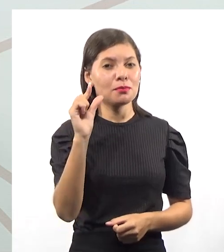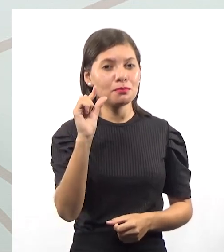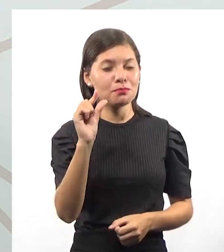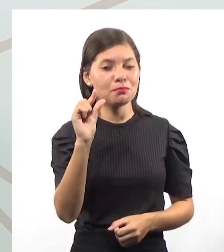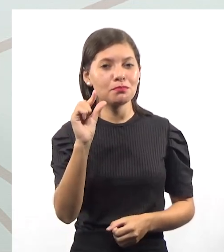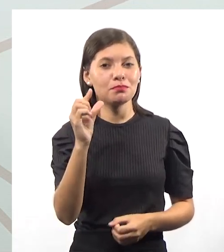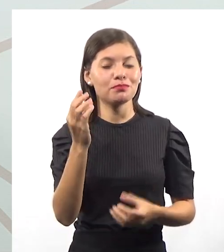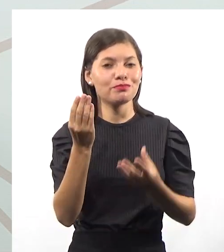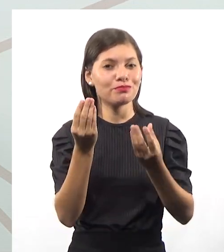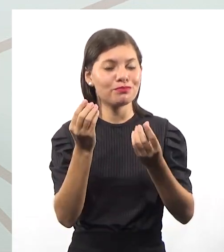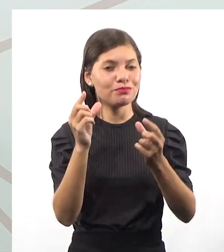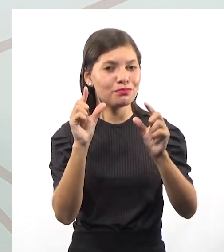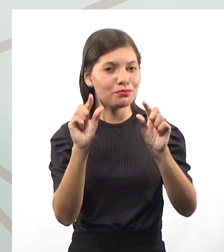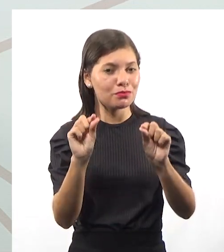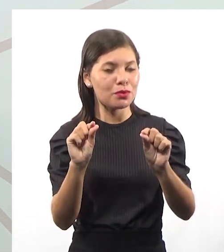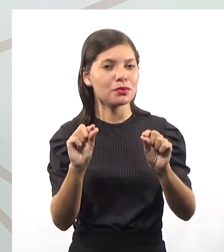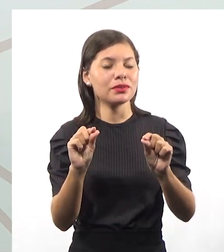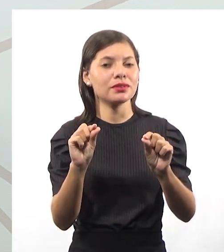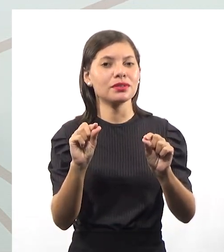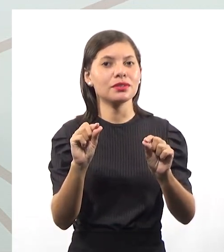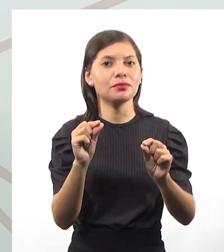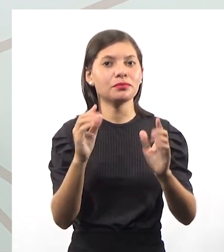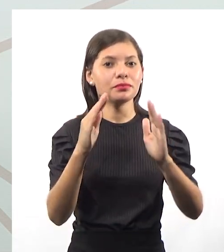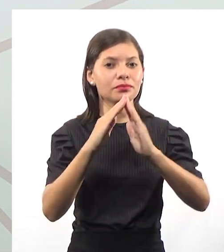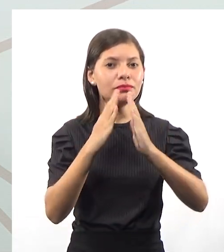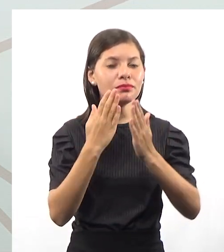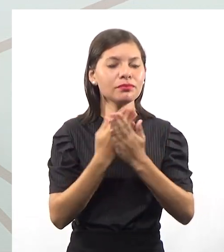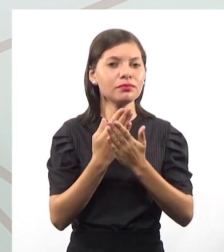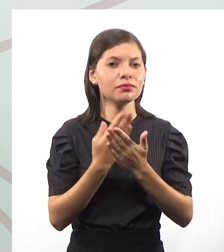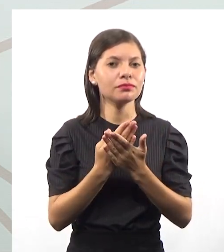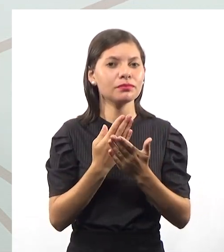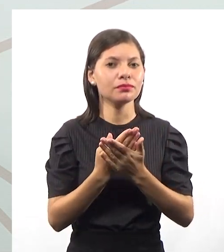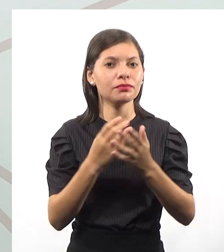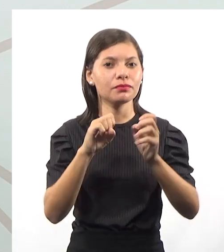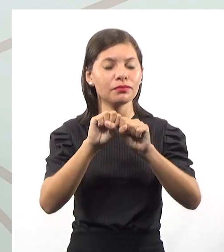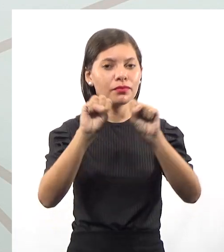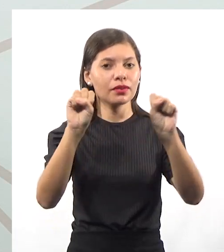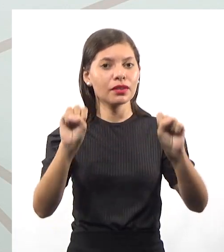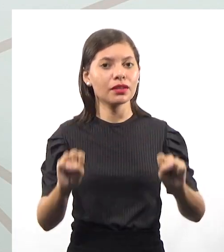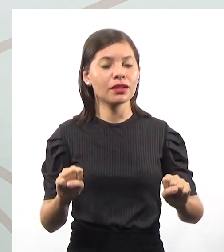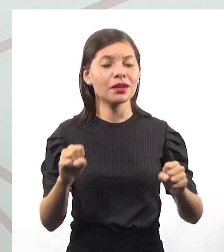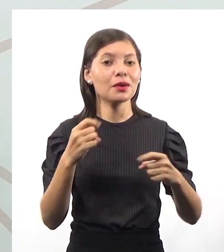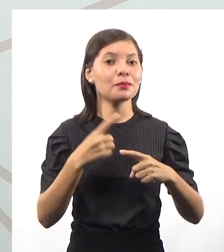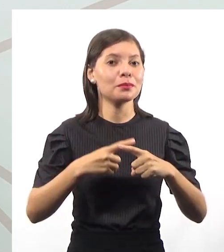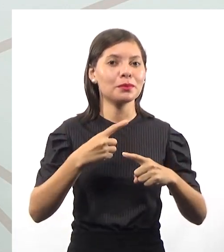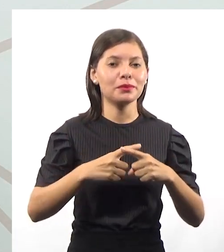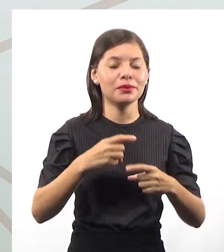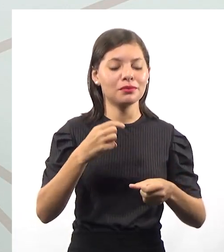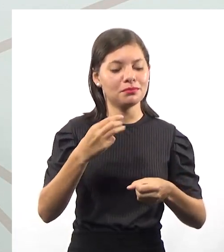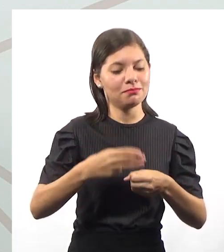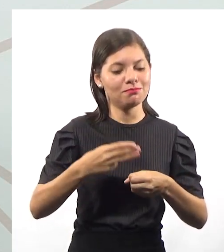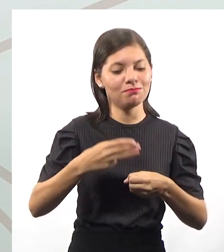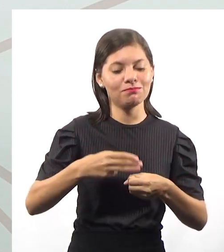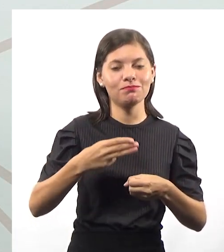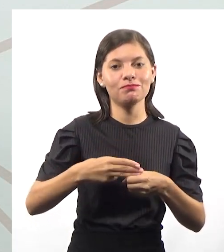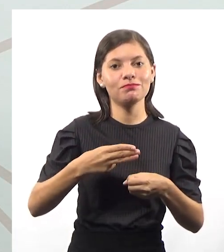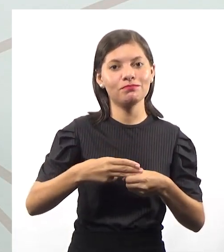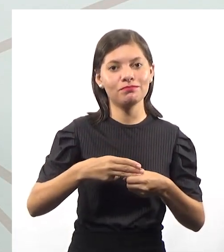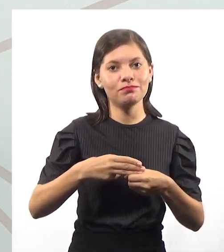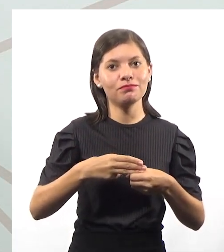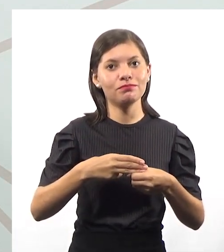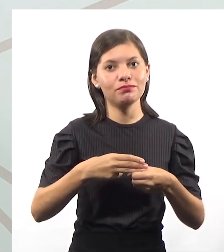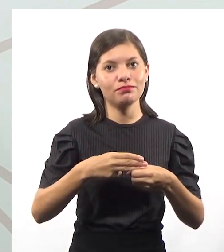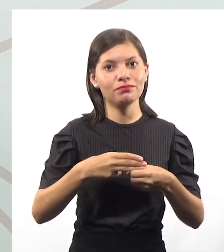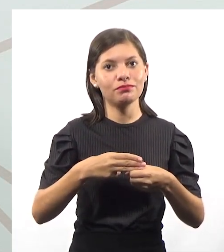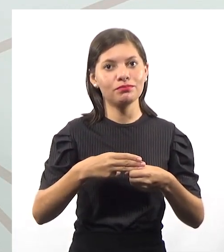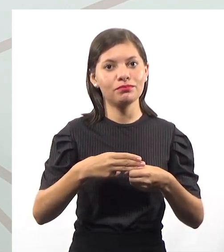Mas poucas escolas do sistema, agora, especialmente porque preferencialmente é o município que rege a